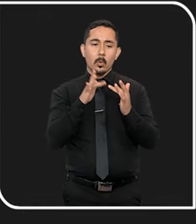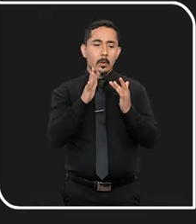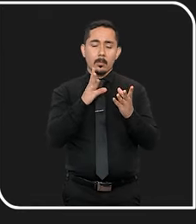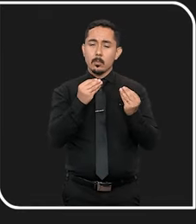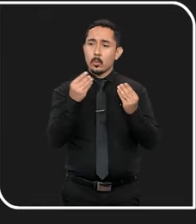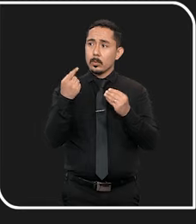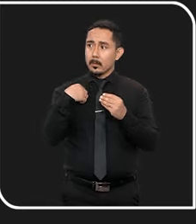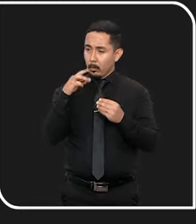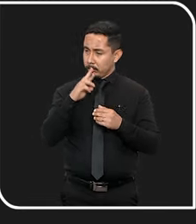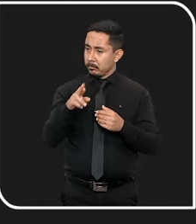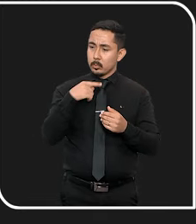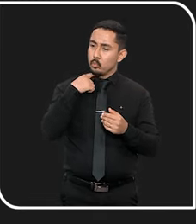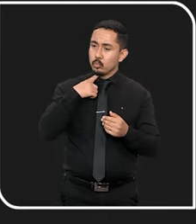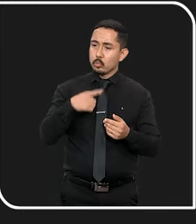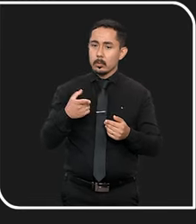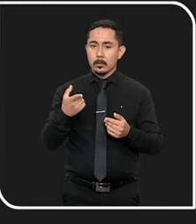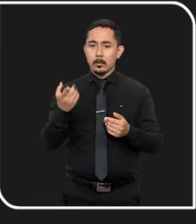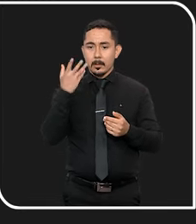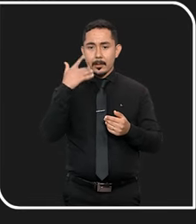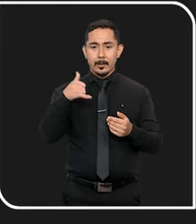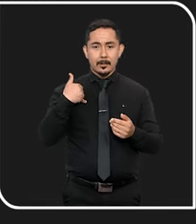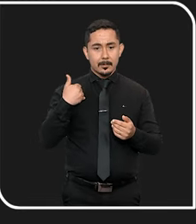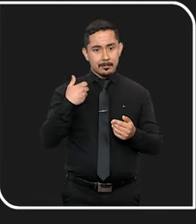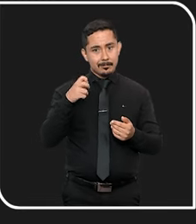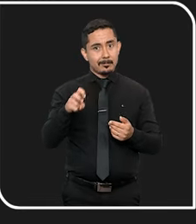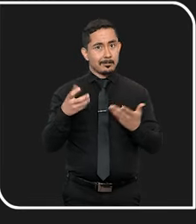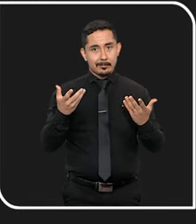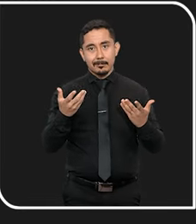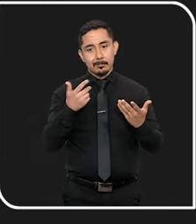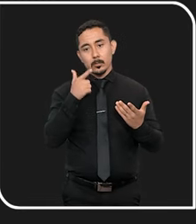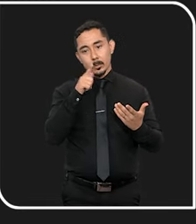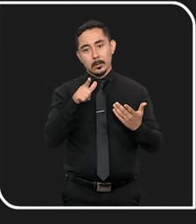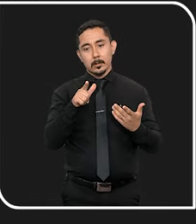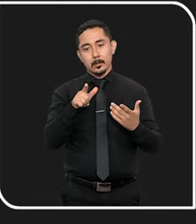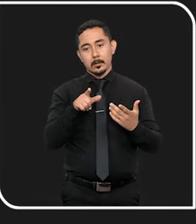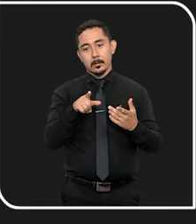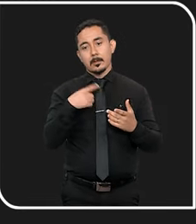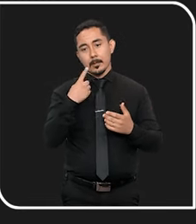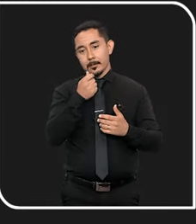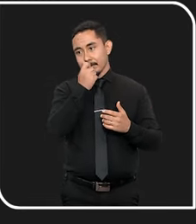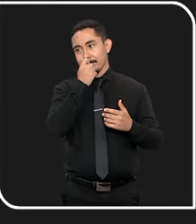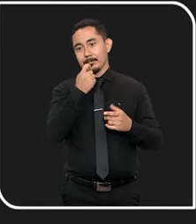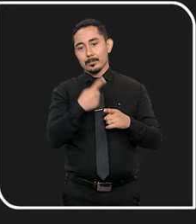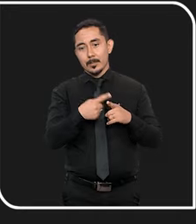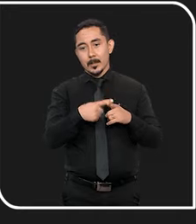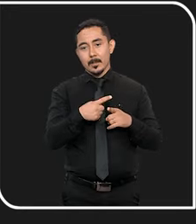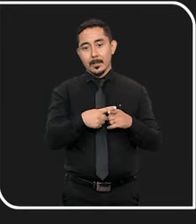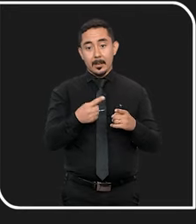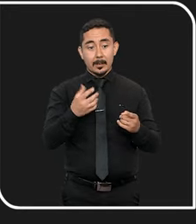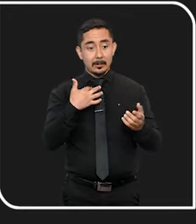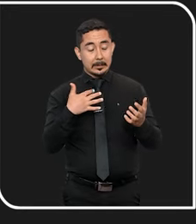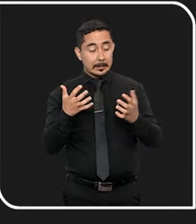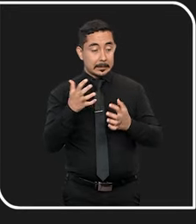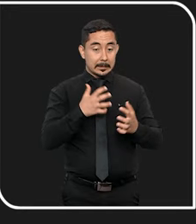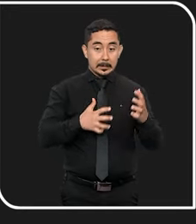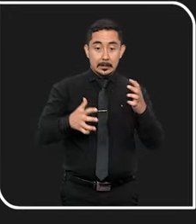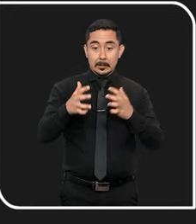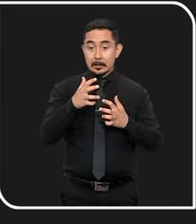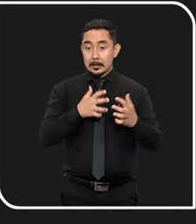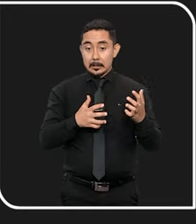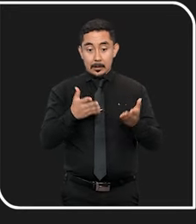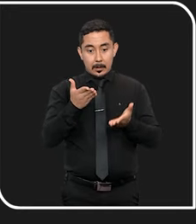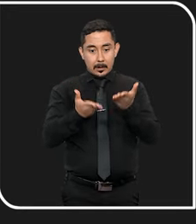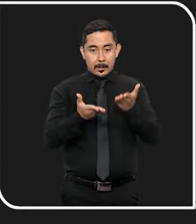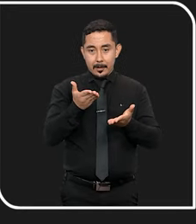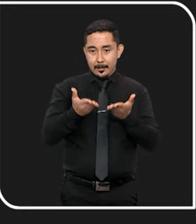gente não é possível que eu não vou conseguir dar conta de de responder uma criança de 5 anos e eu passei apertado porque eu eu fiquei